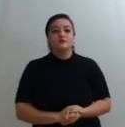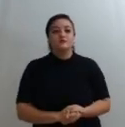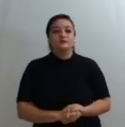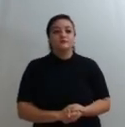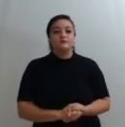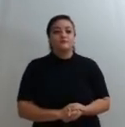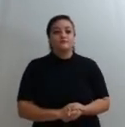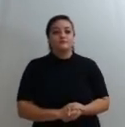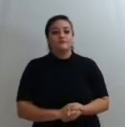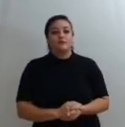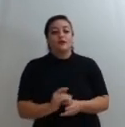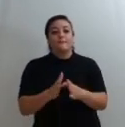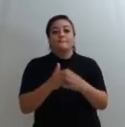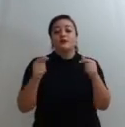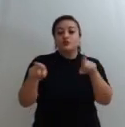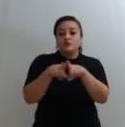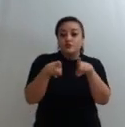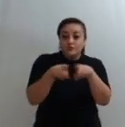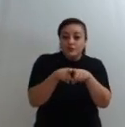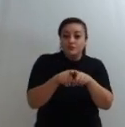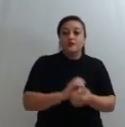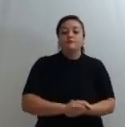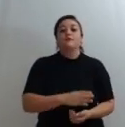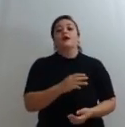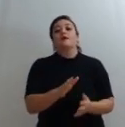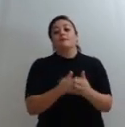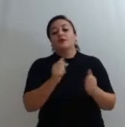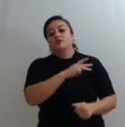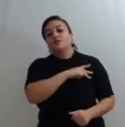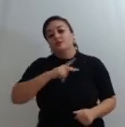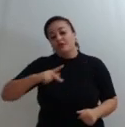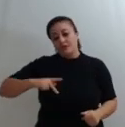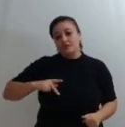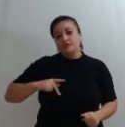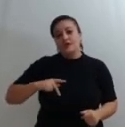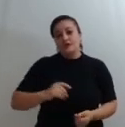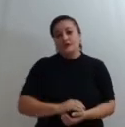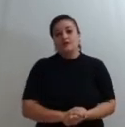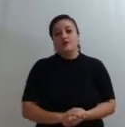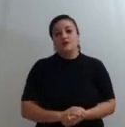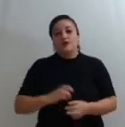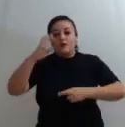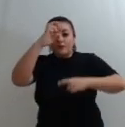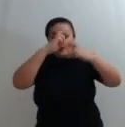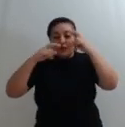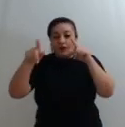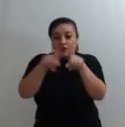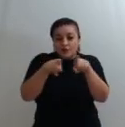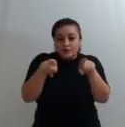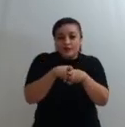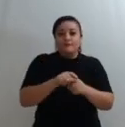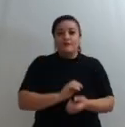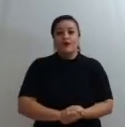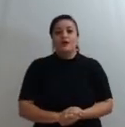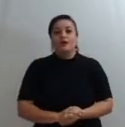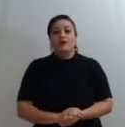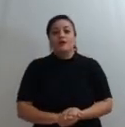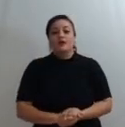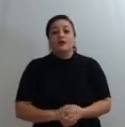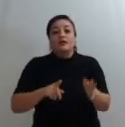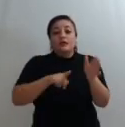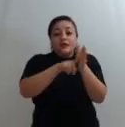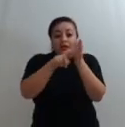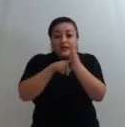nós ajuizamos e pedimos também, requeremos ao Ministério Público, ao Procurador-Geral de Justiça, que apurasse tais vazamentos criminosos. Isso é só para dar um